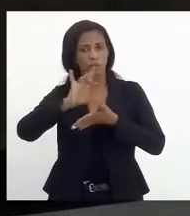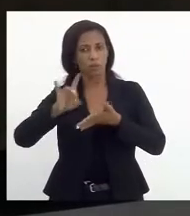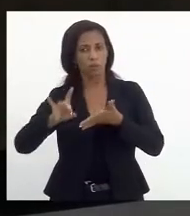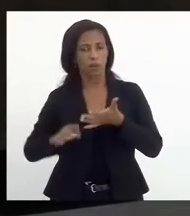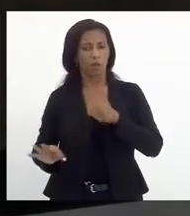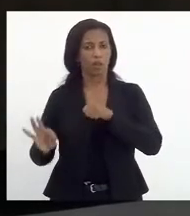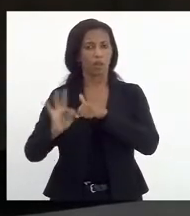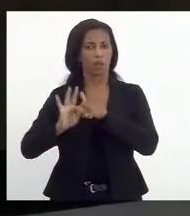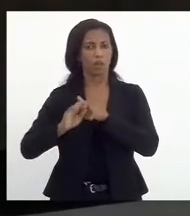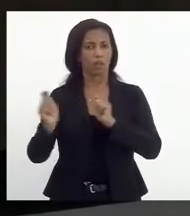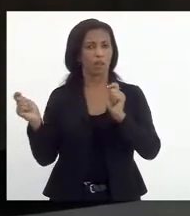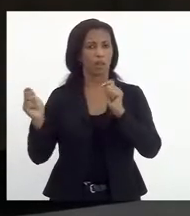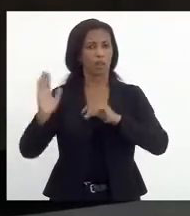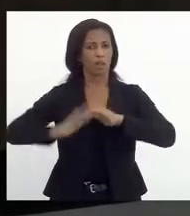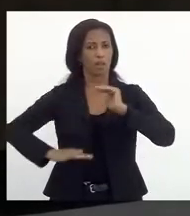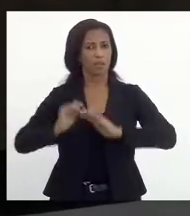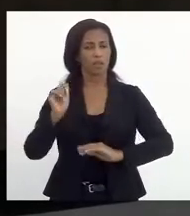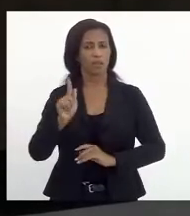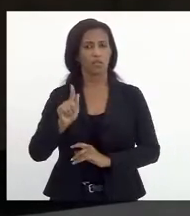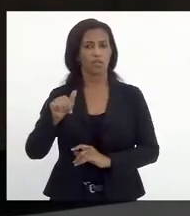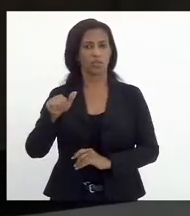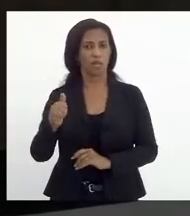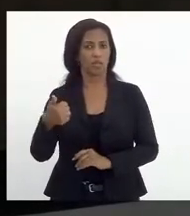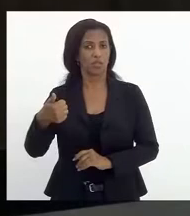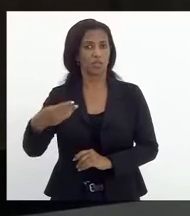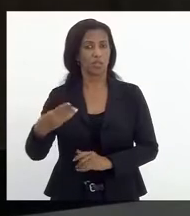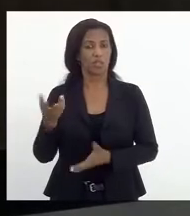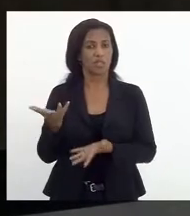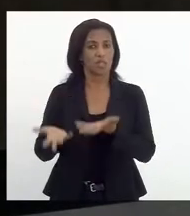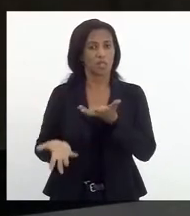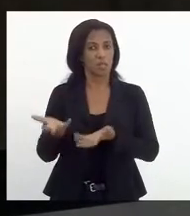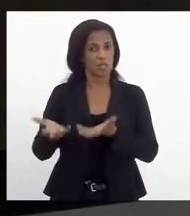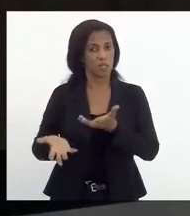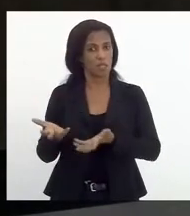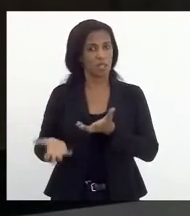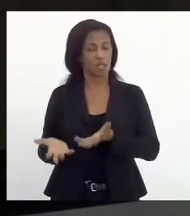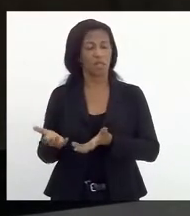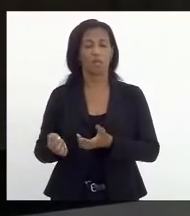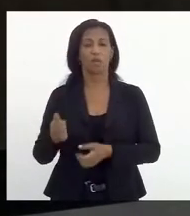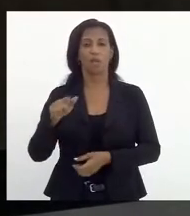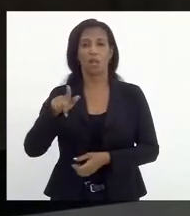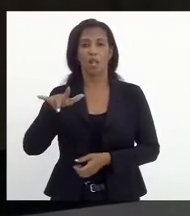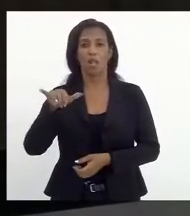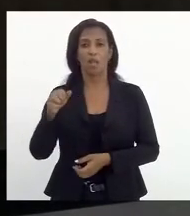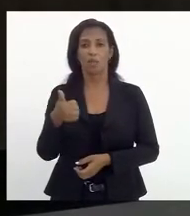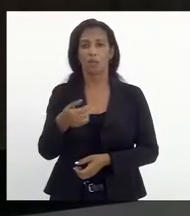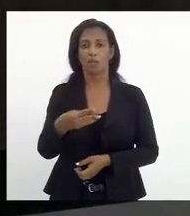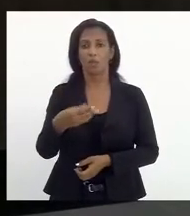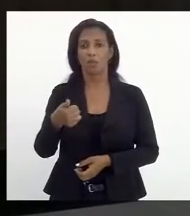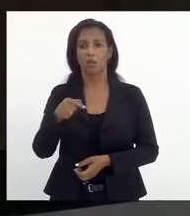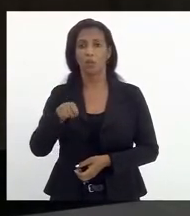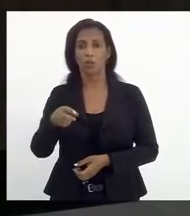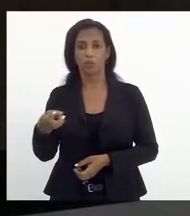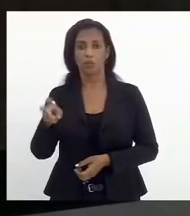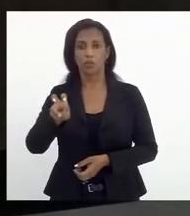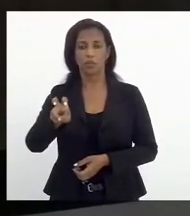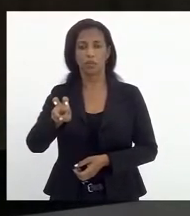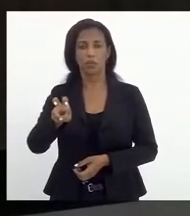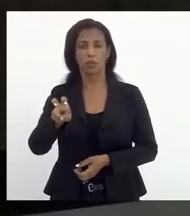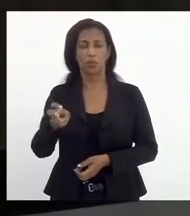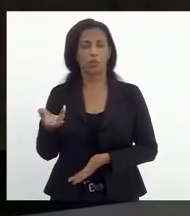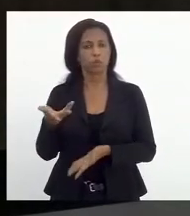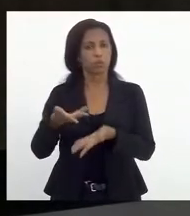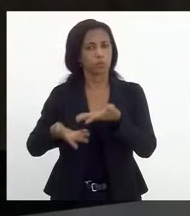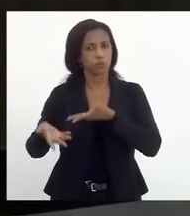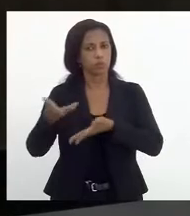técnicas: capacidade de gás, 13 quilos, capacidade volumétrica, litros, 31,5, pressão de